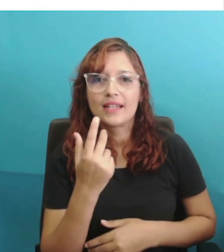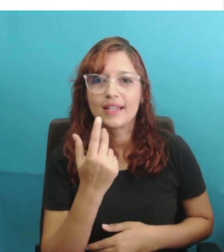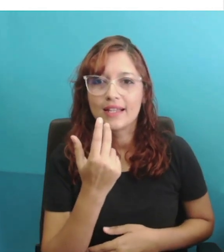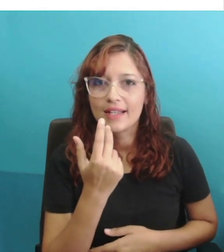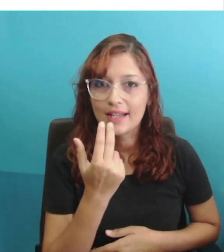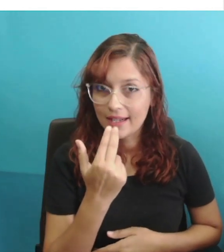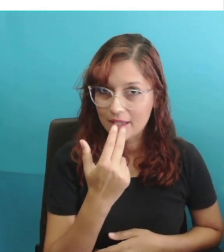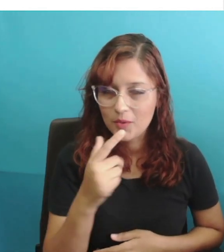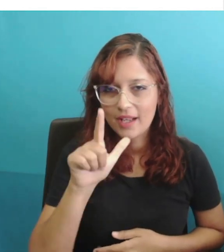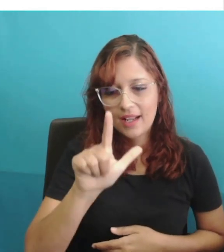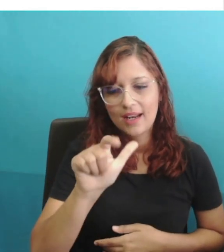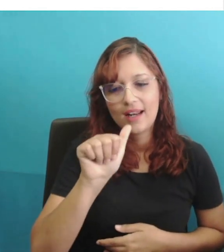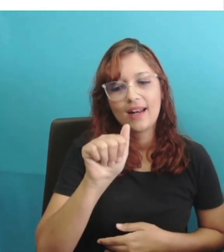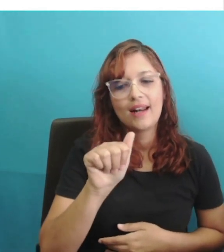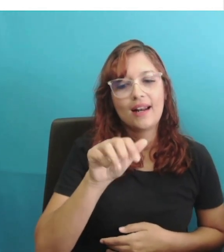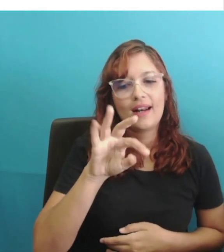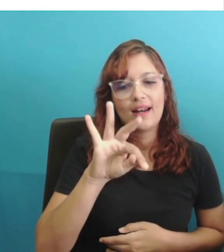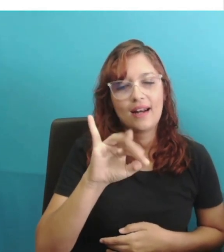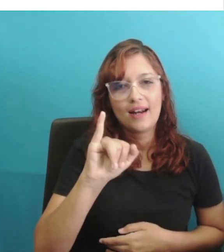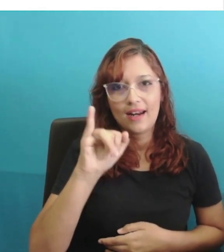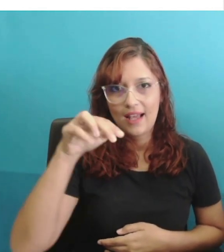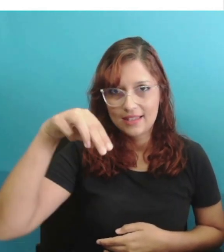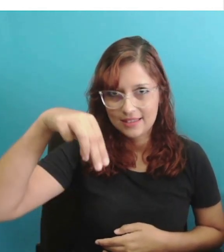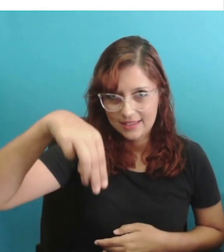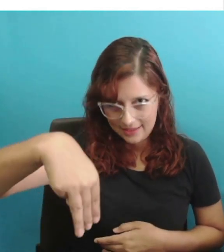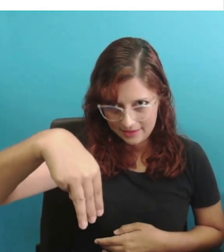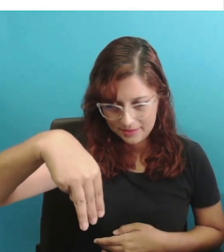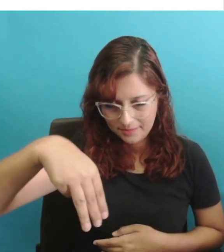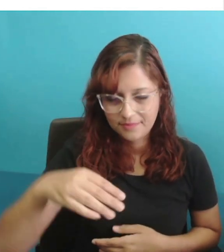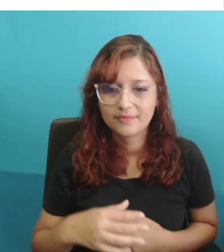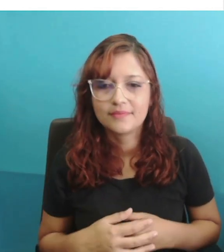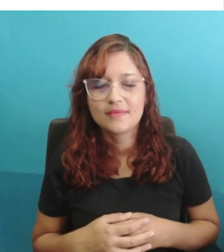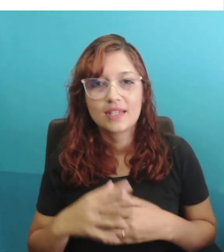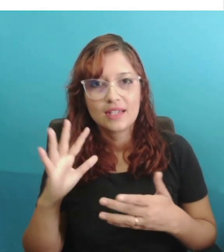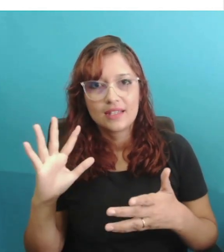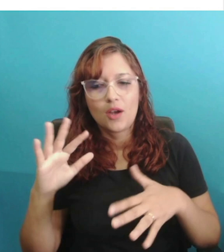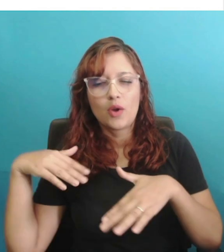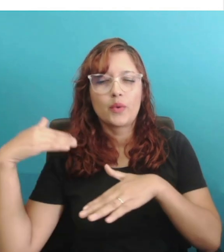O português, ele vem do latim.